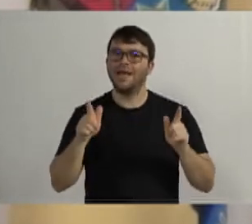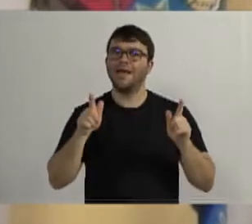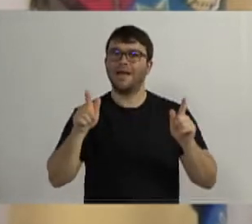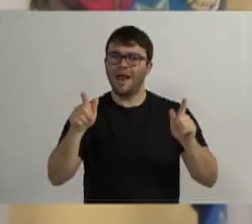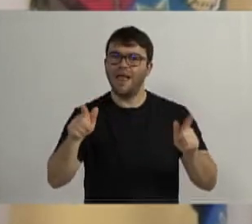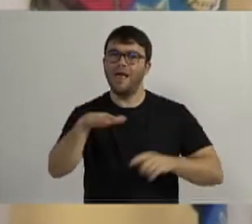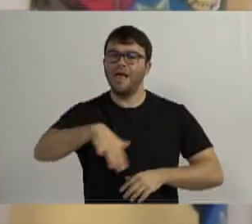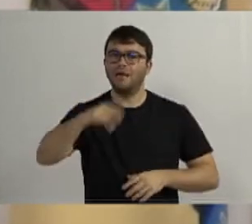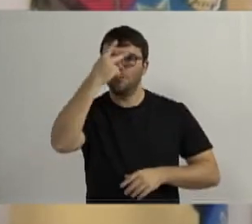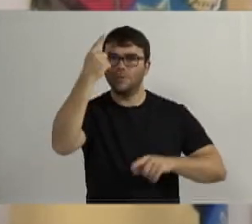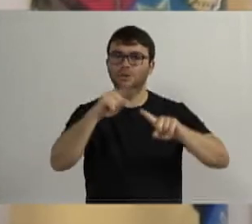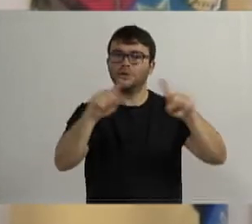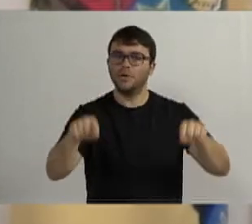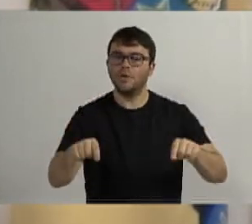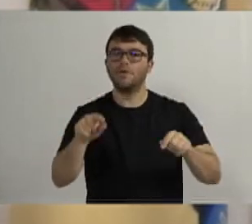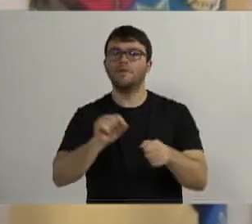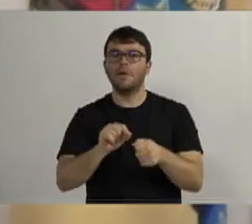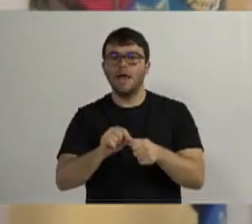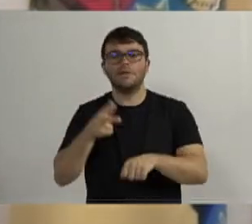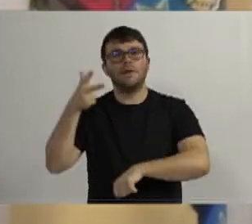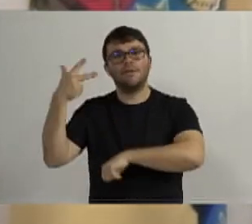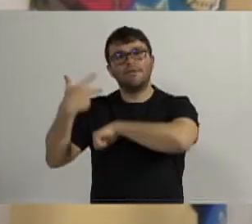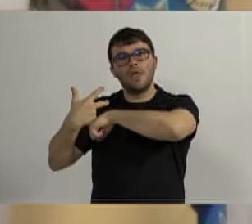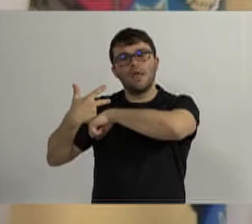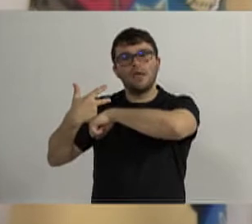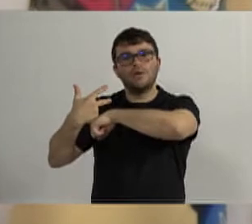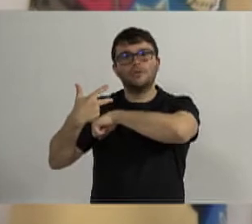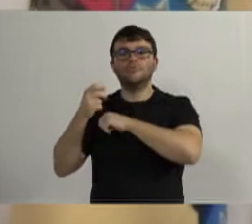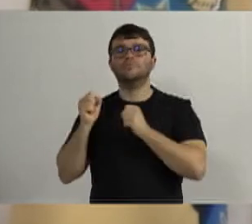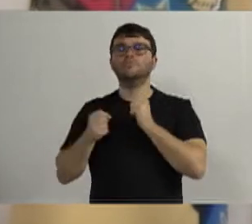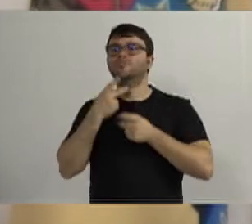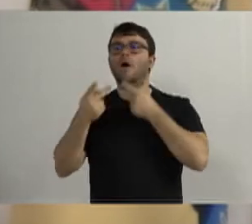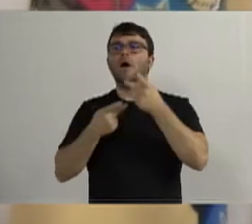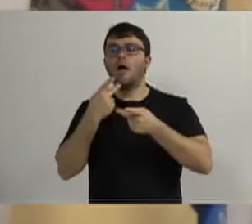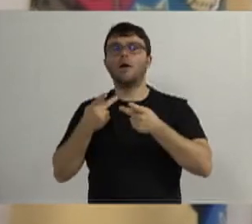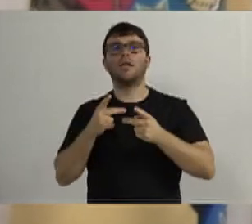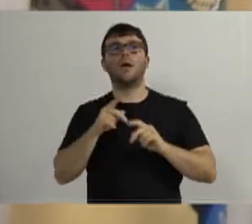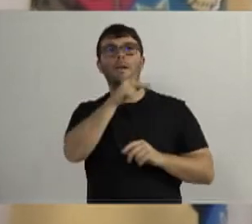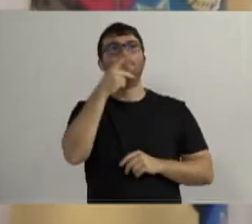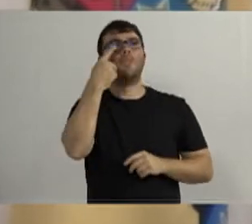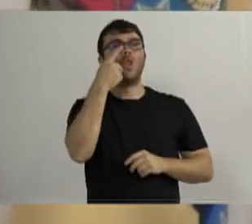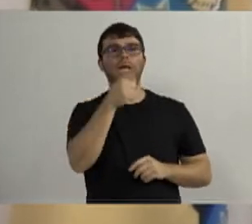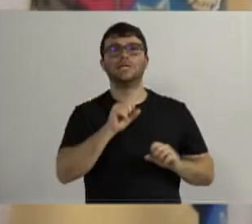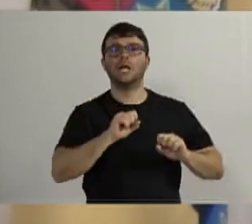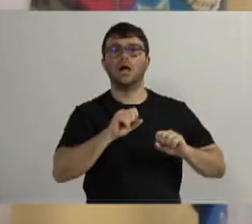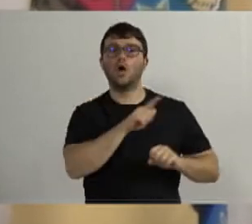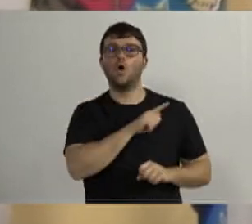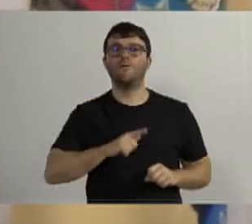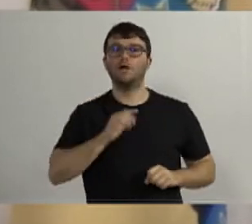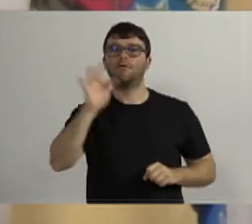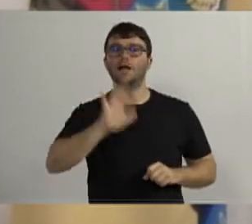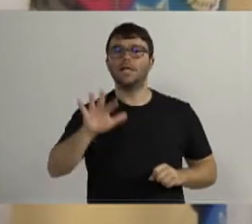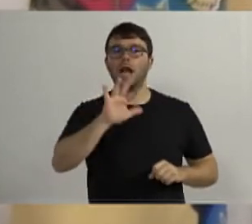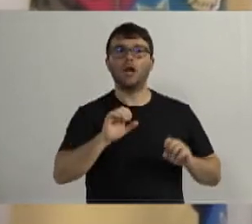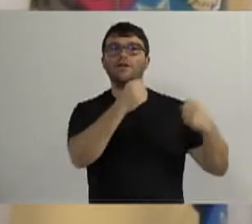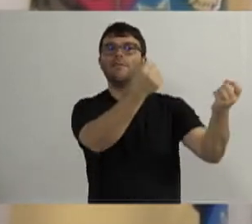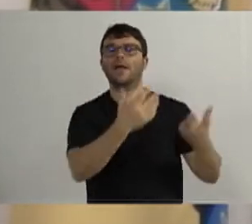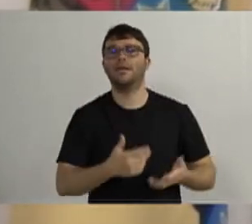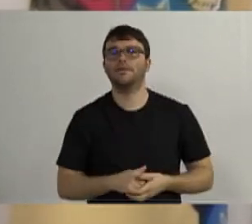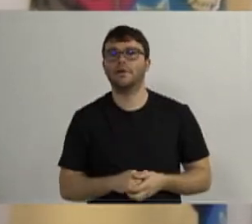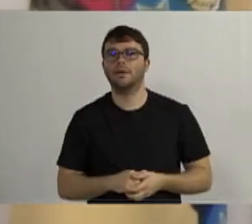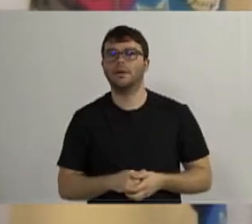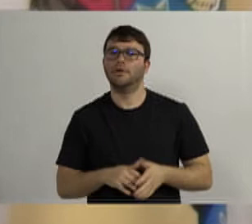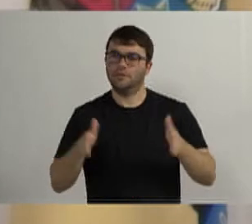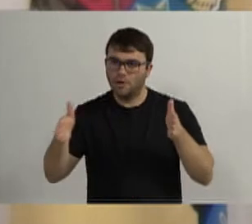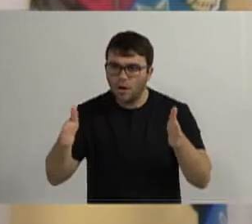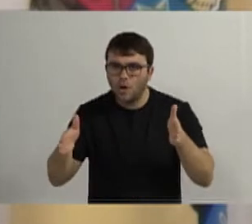Servidores um vídeo defendendo a política do governo federal e é essa política que tá colocada aqui para nós de congelar